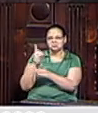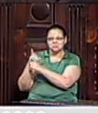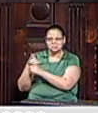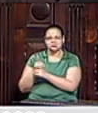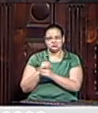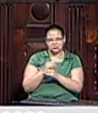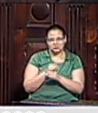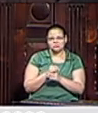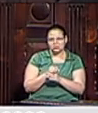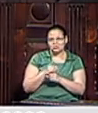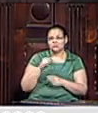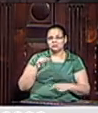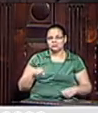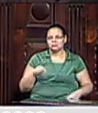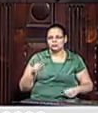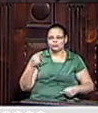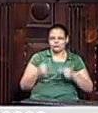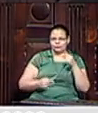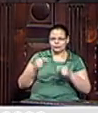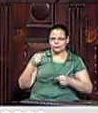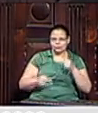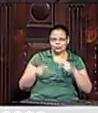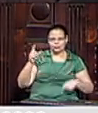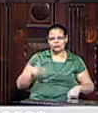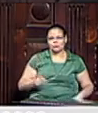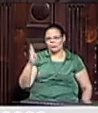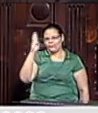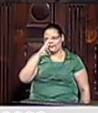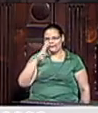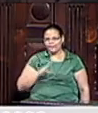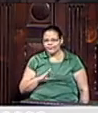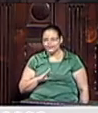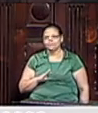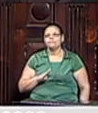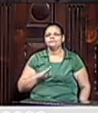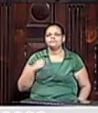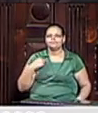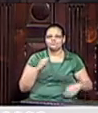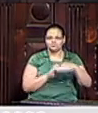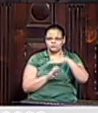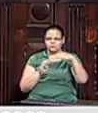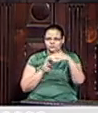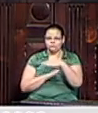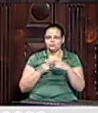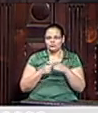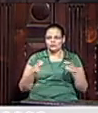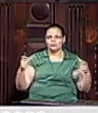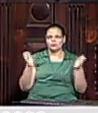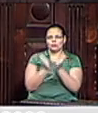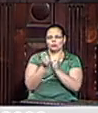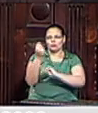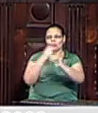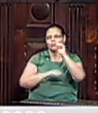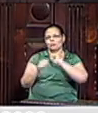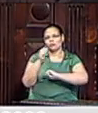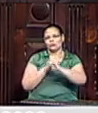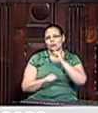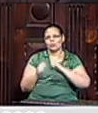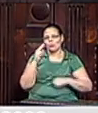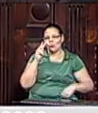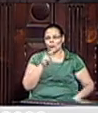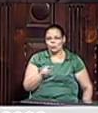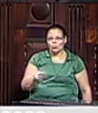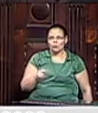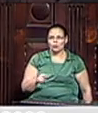captura entre os agentes políticos brasileiros, as instituições e os grandes grupos econômicos.